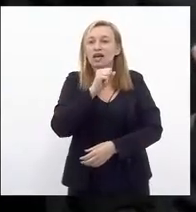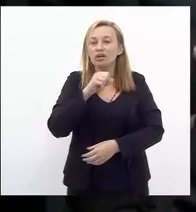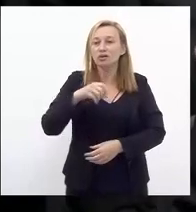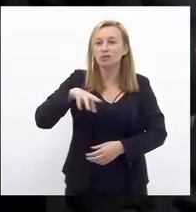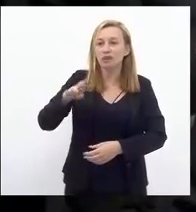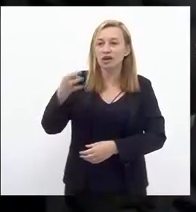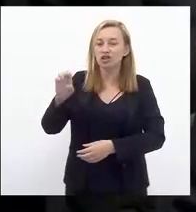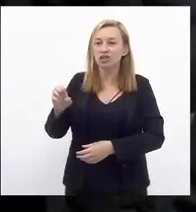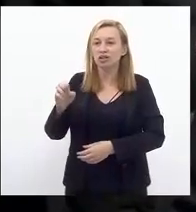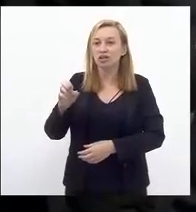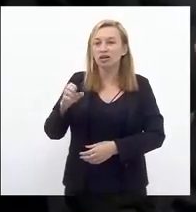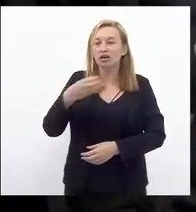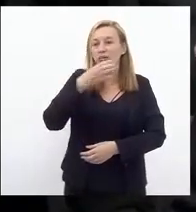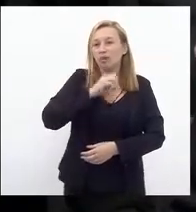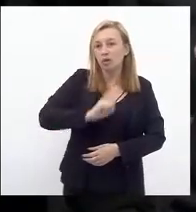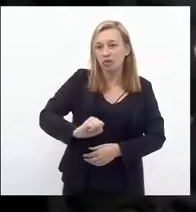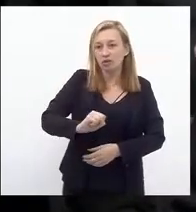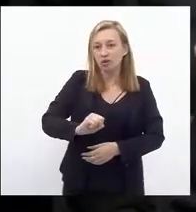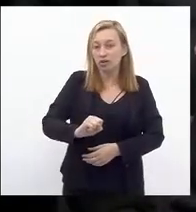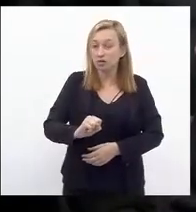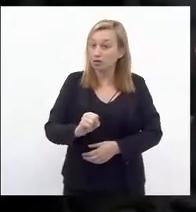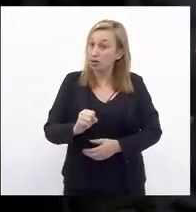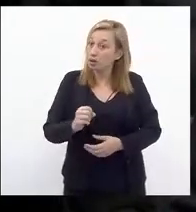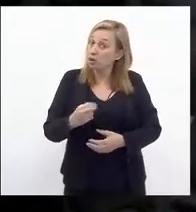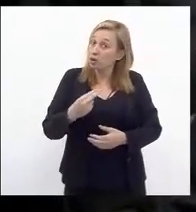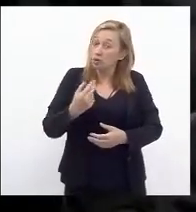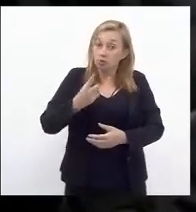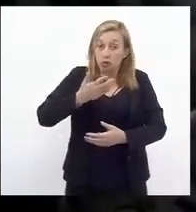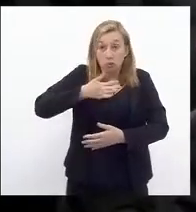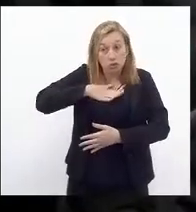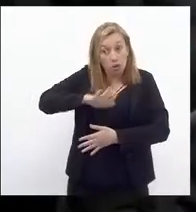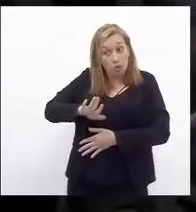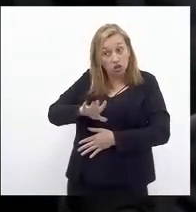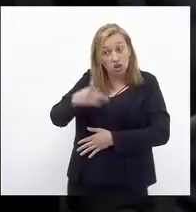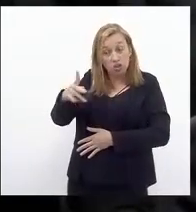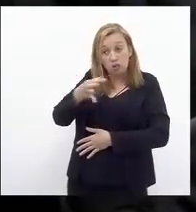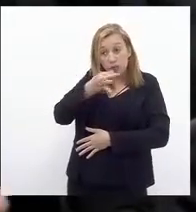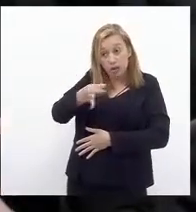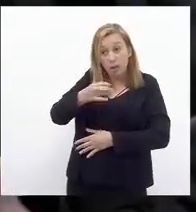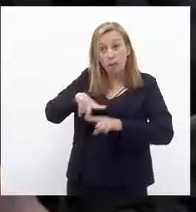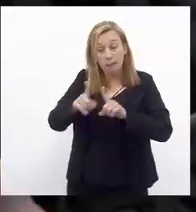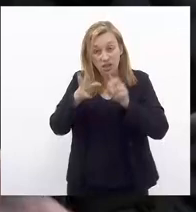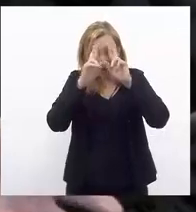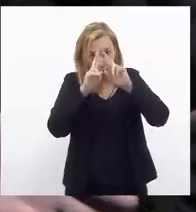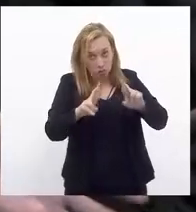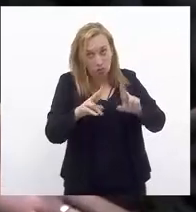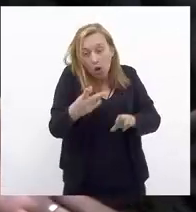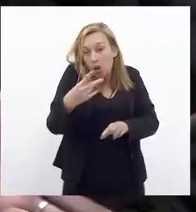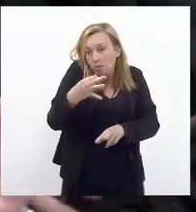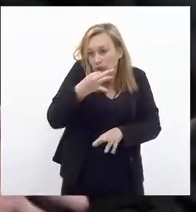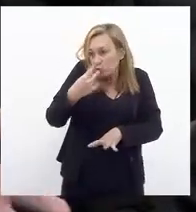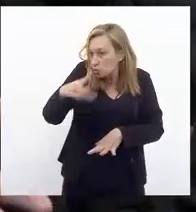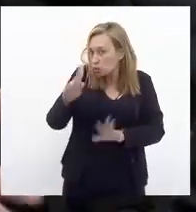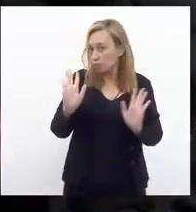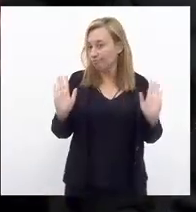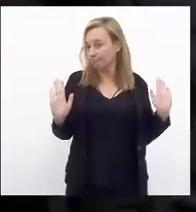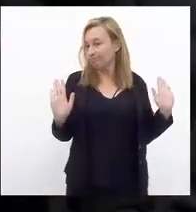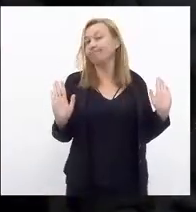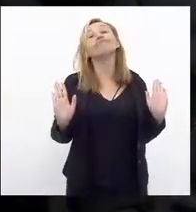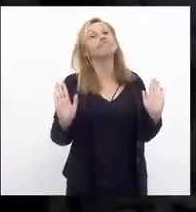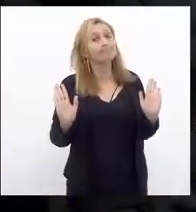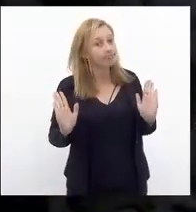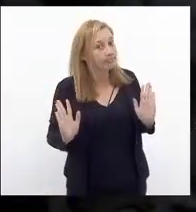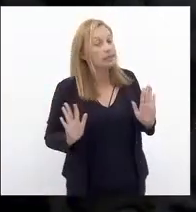Paulo Freire Posso até não baixar da sua opinião mas eu tenho que respeitar porque é uma opinião sua